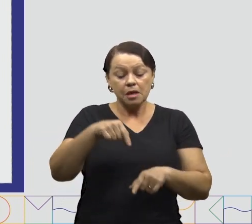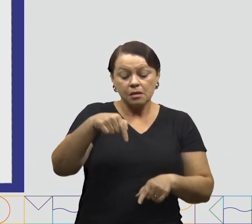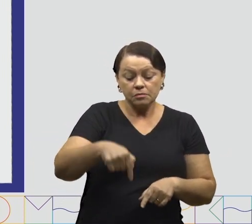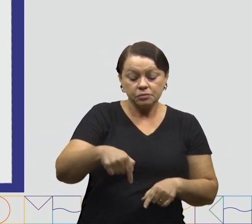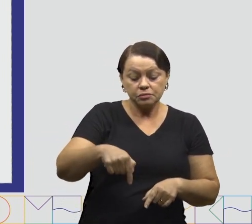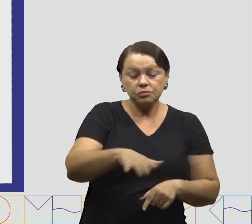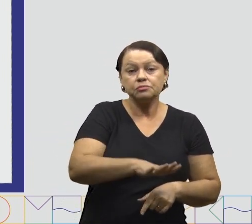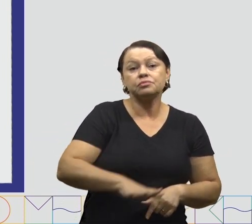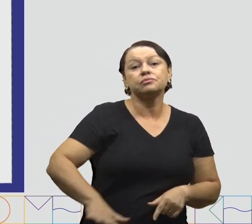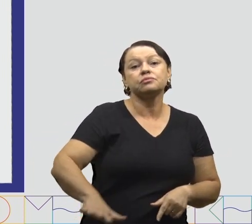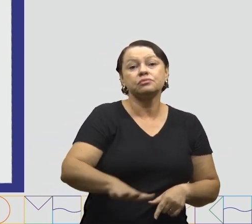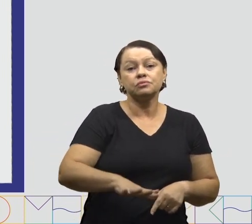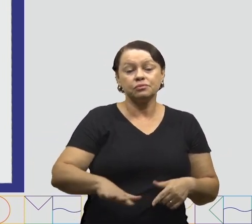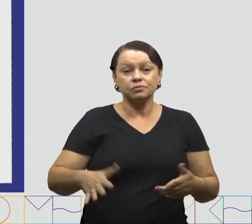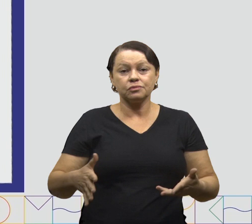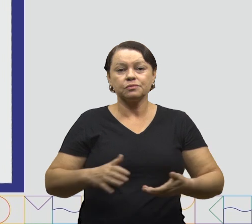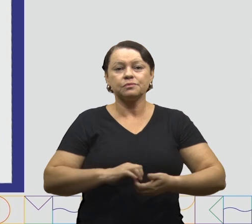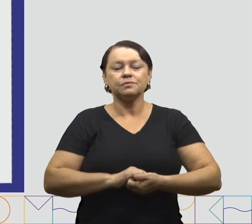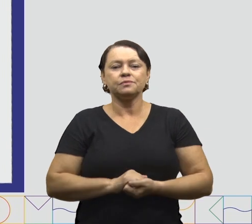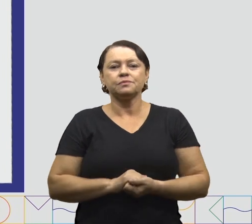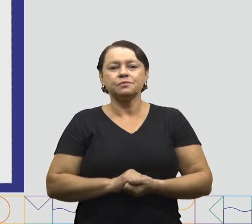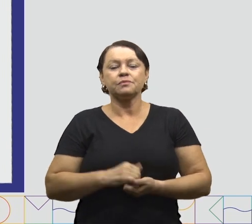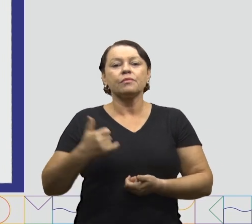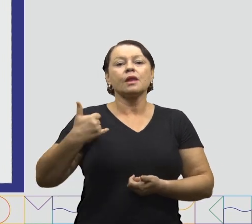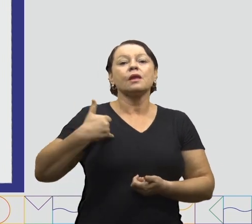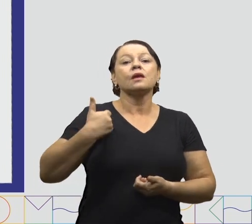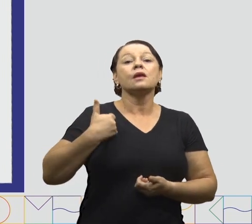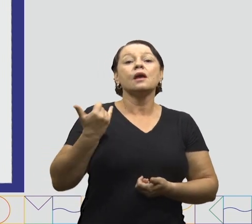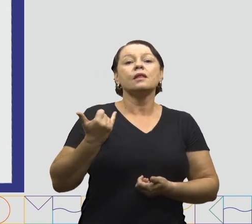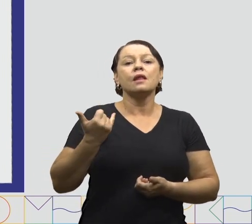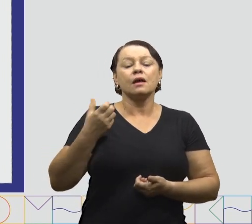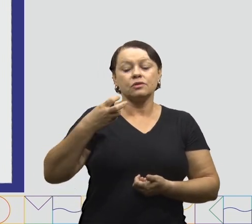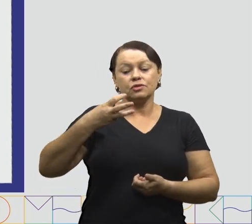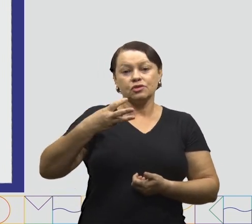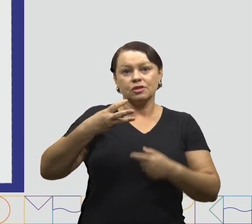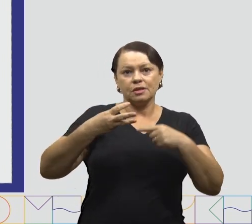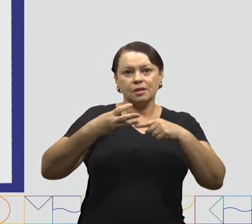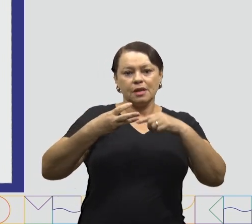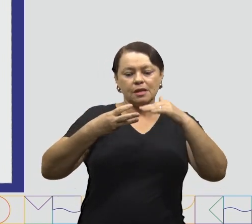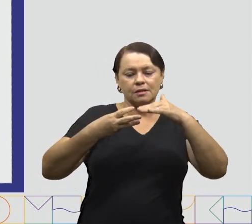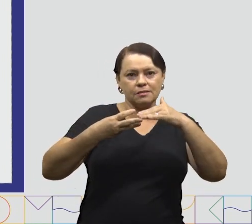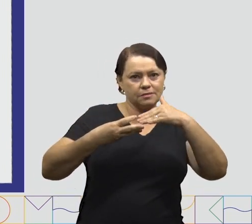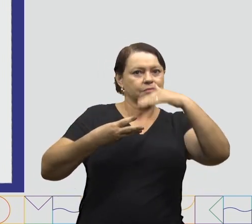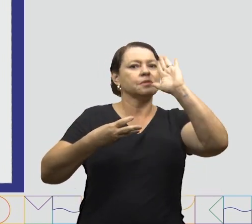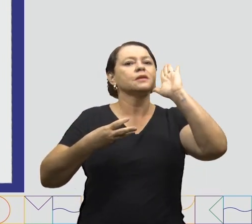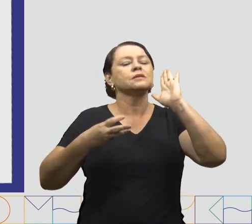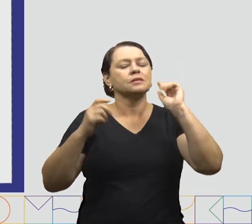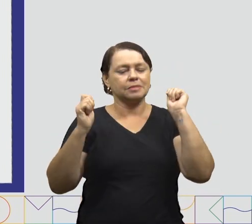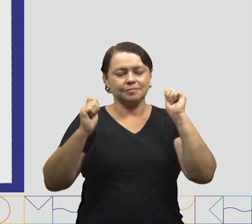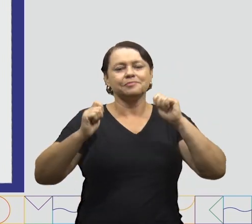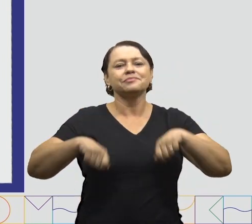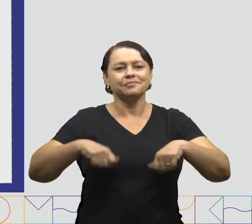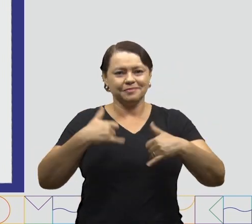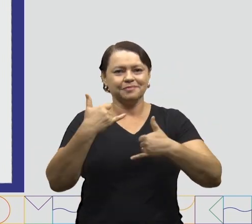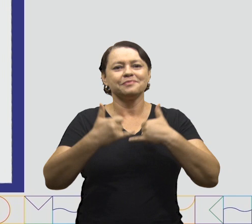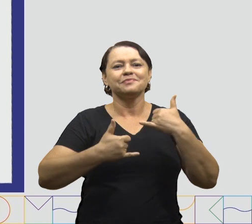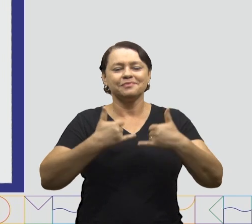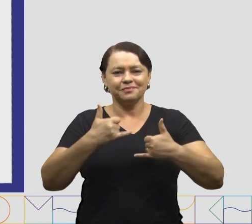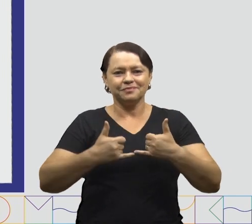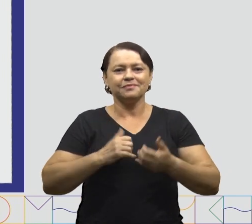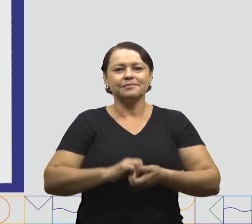mesmo no chão. Qual idade? A partir dos 3 anos você já pode jogar o jogo da